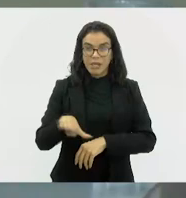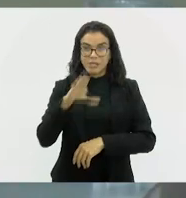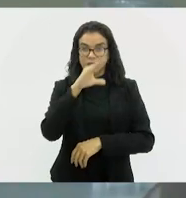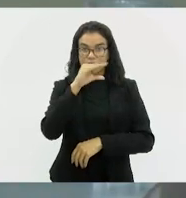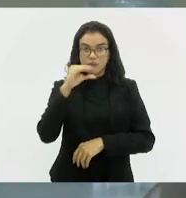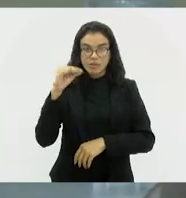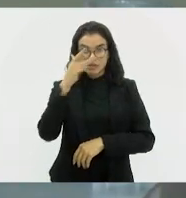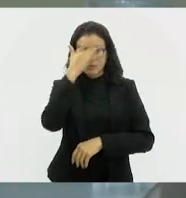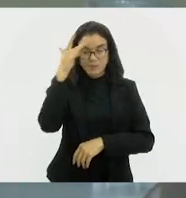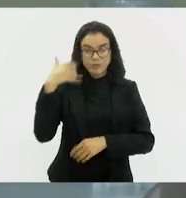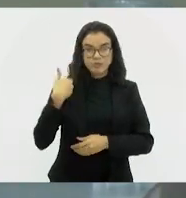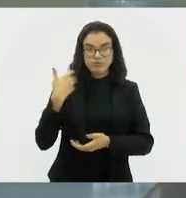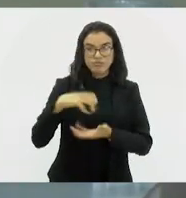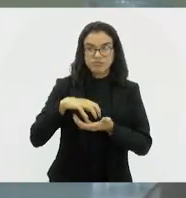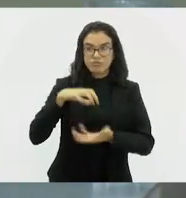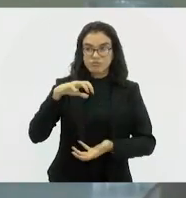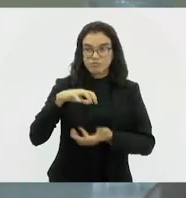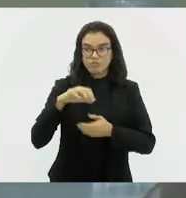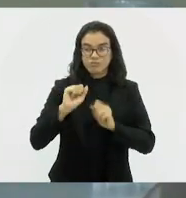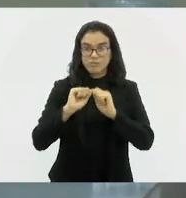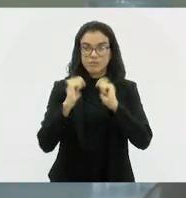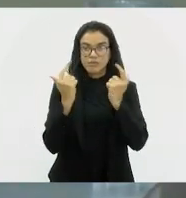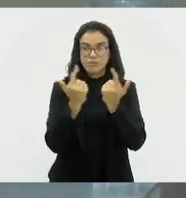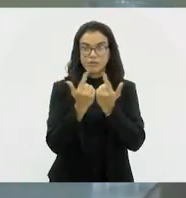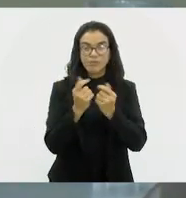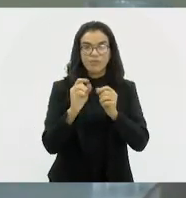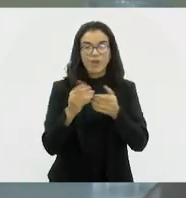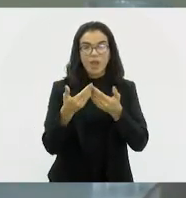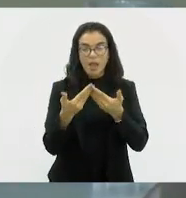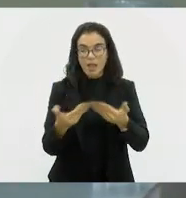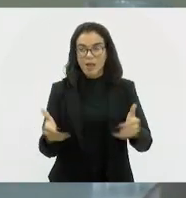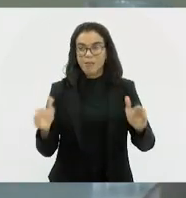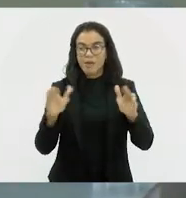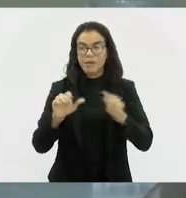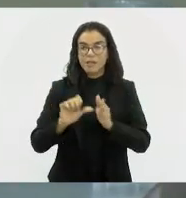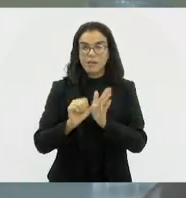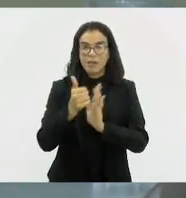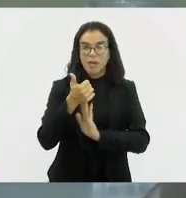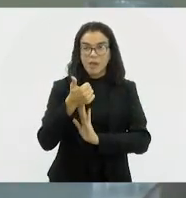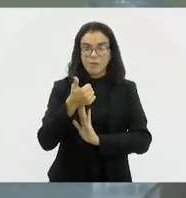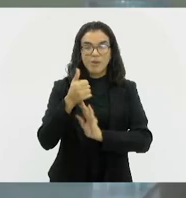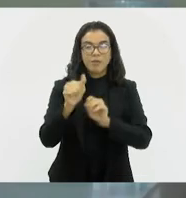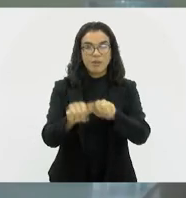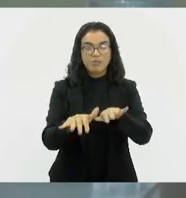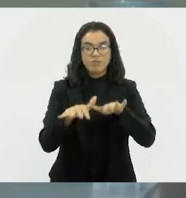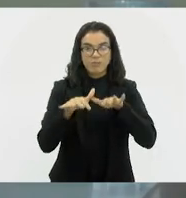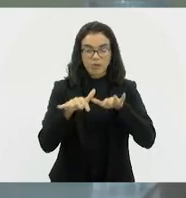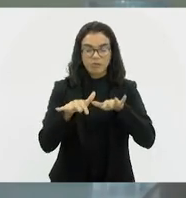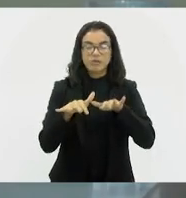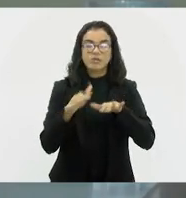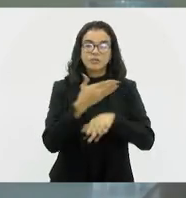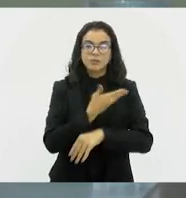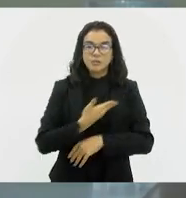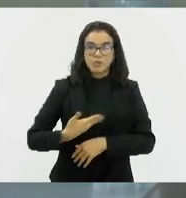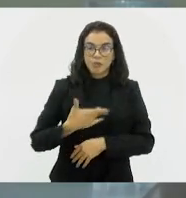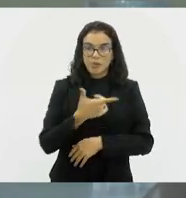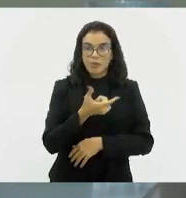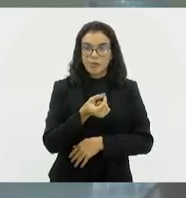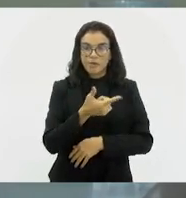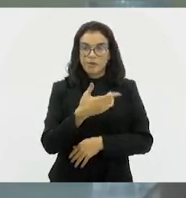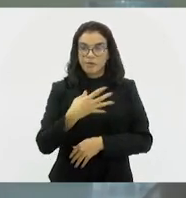da Pessoa Idosa, da Alerj, declaro aberta a primeira audiência pública de 2024. Que